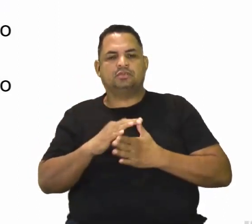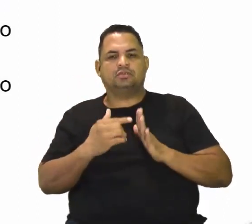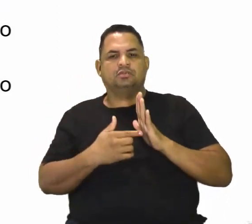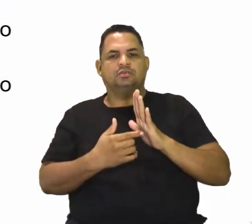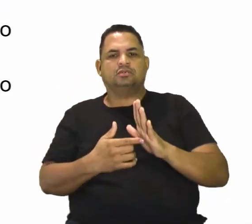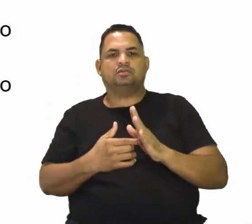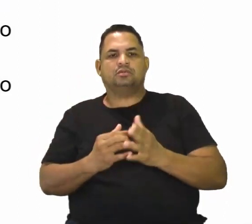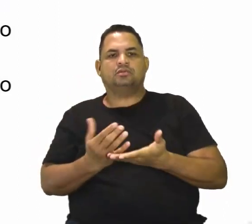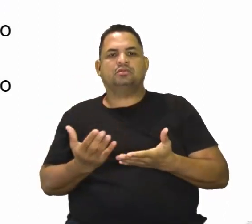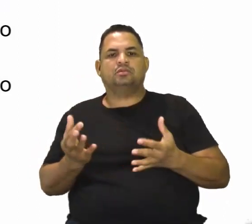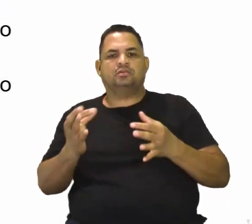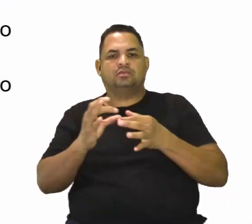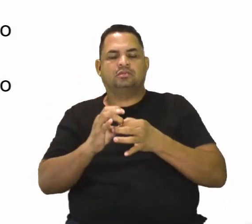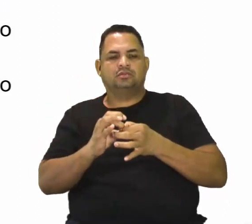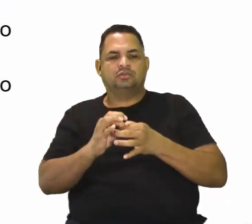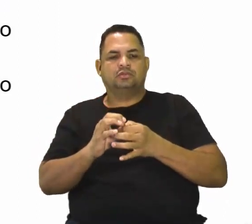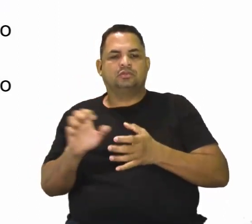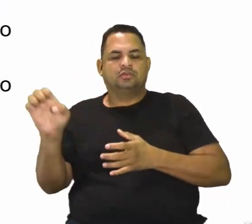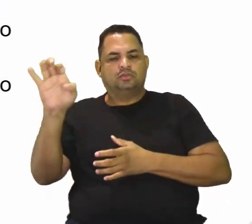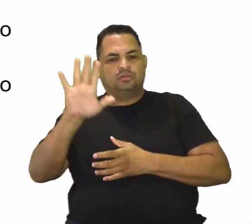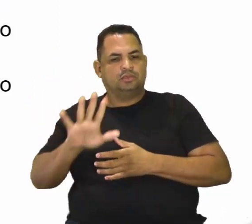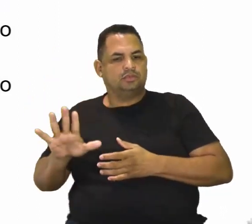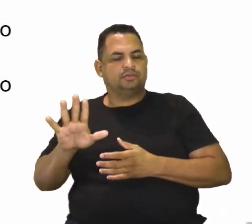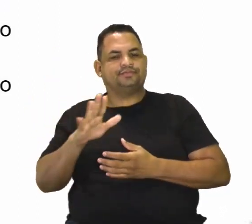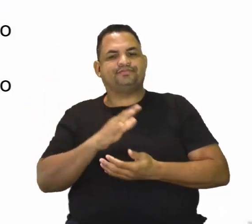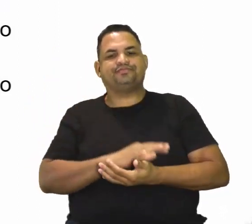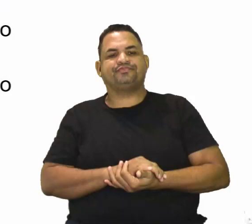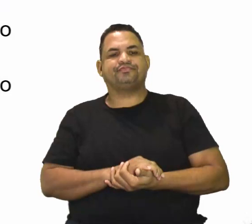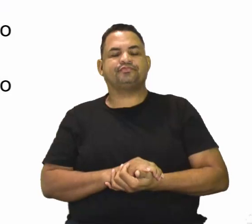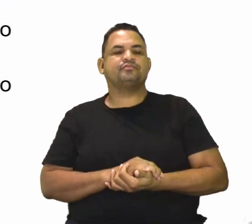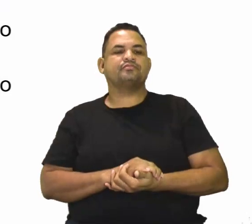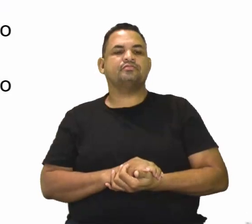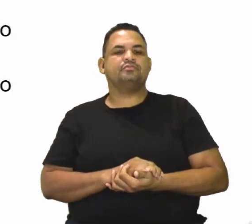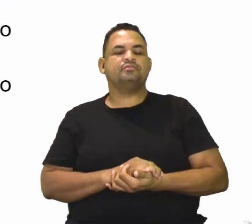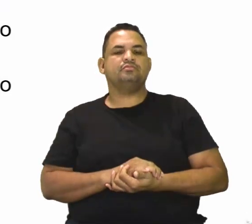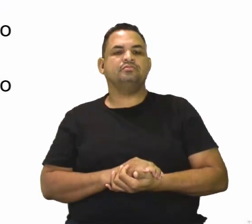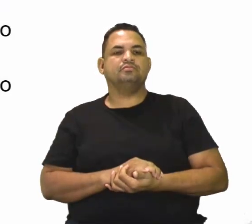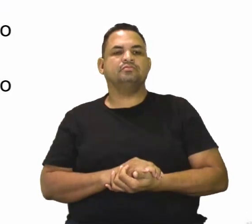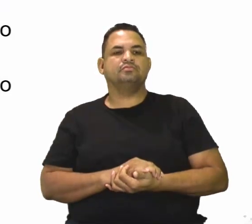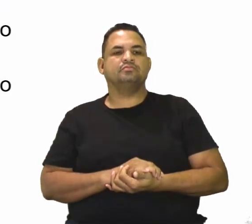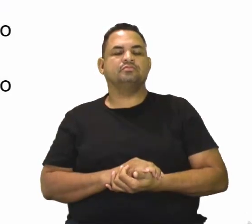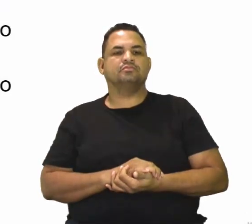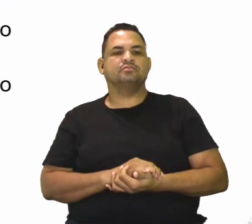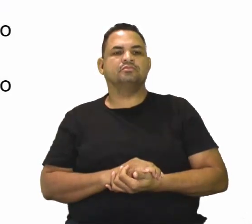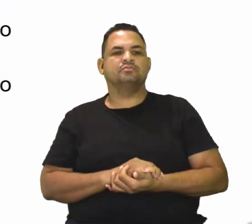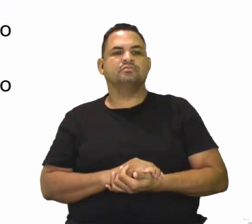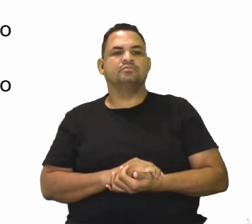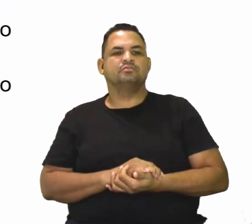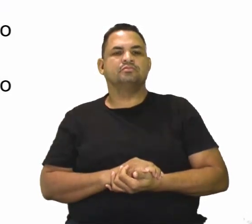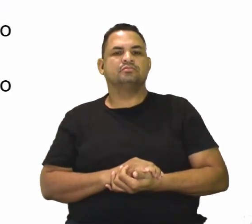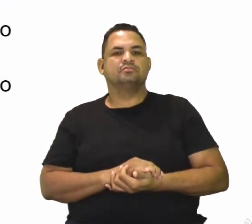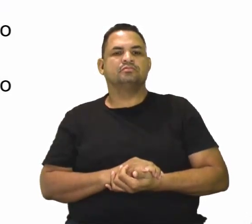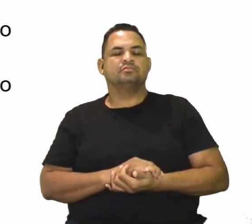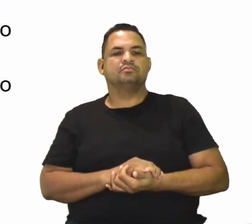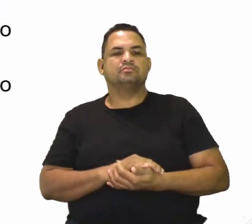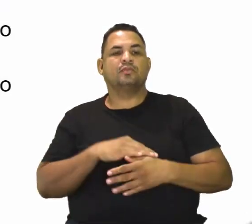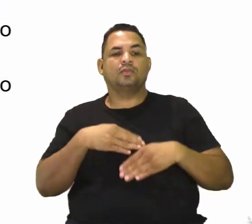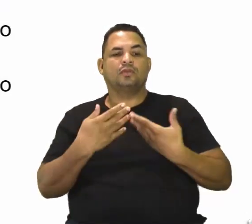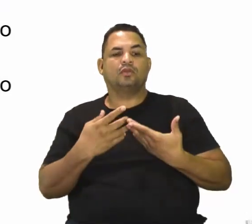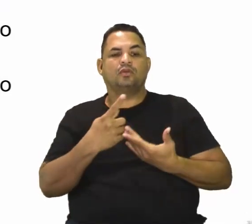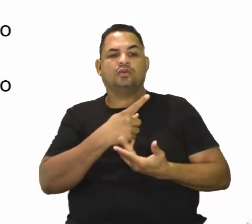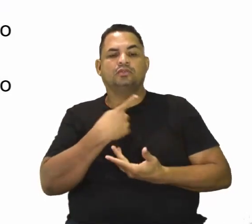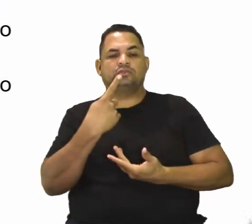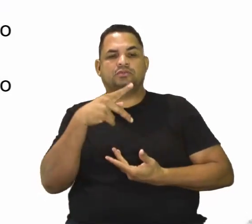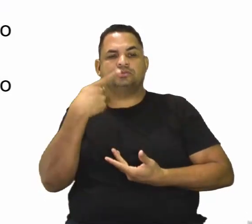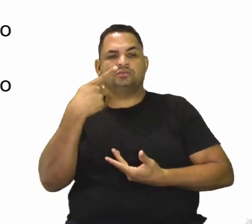representa? Tá? O que não representa? Pessoal, como nós falamos, a